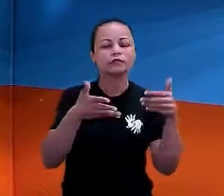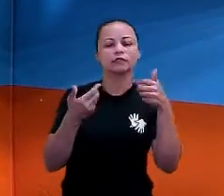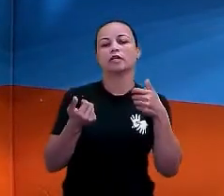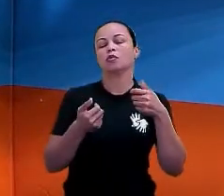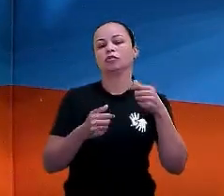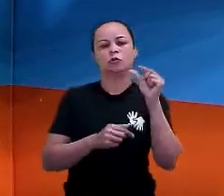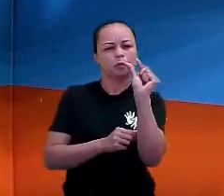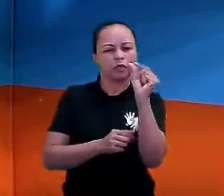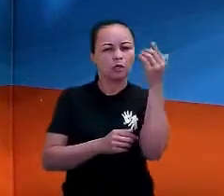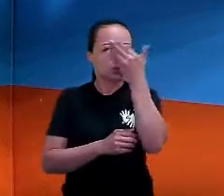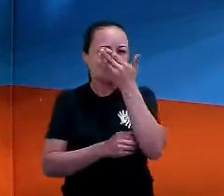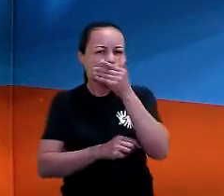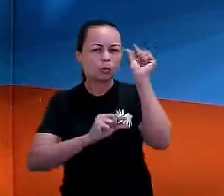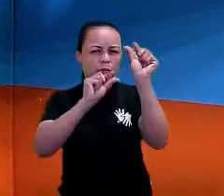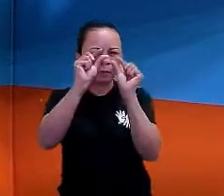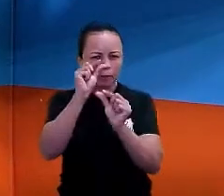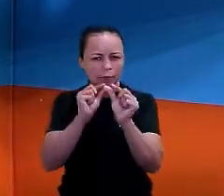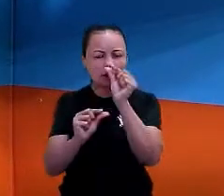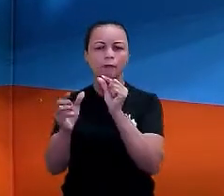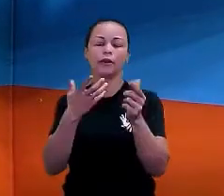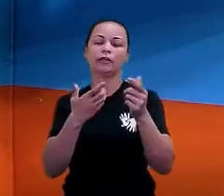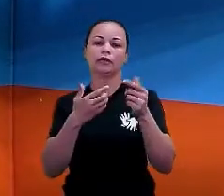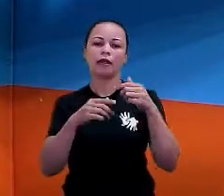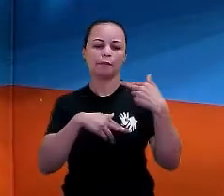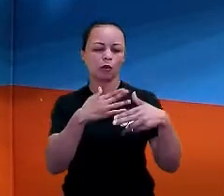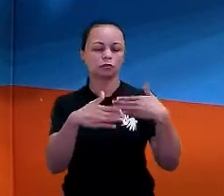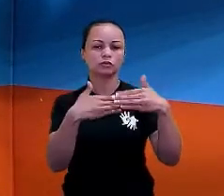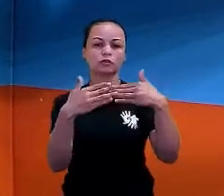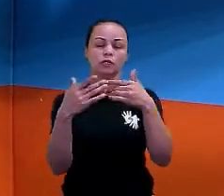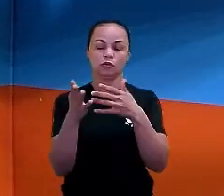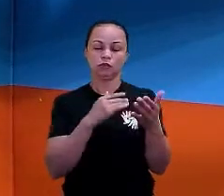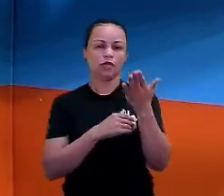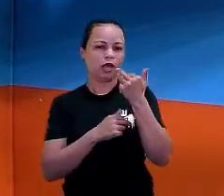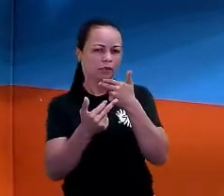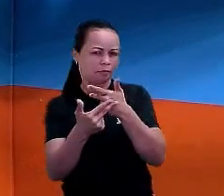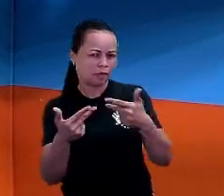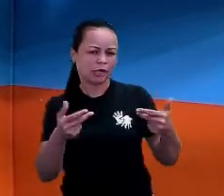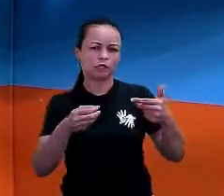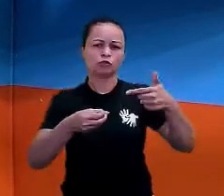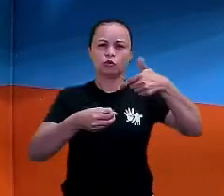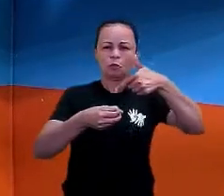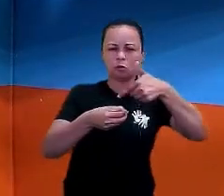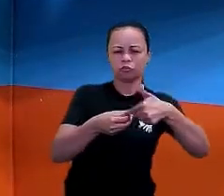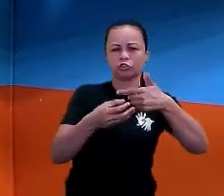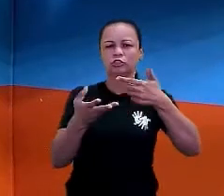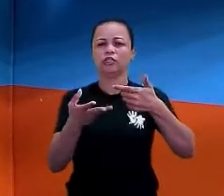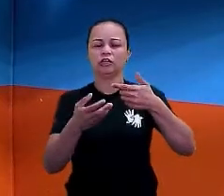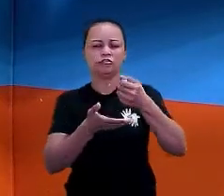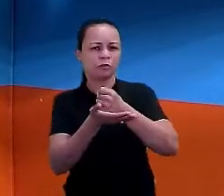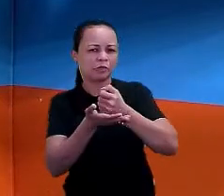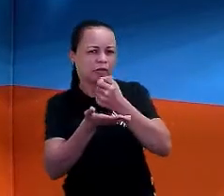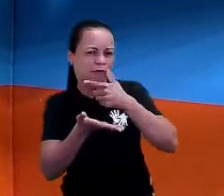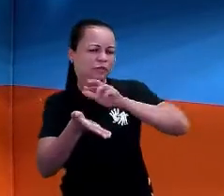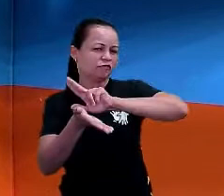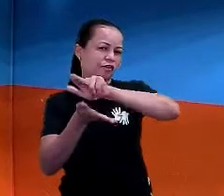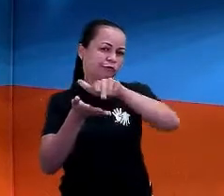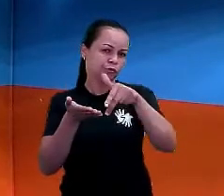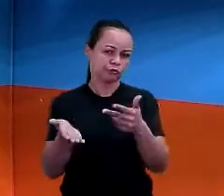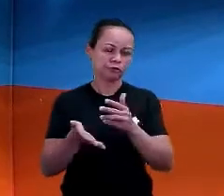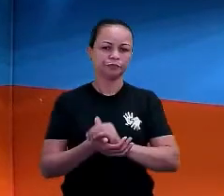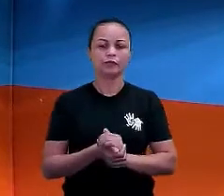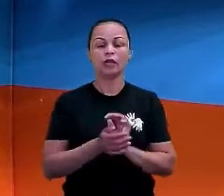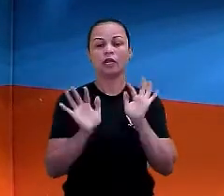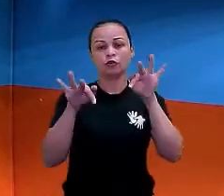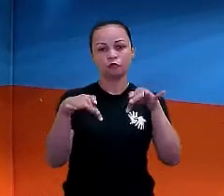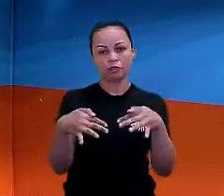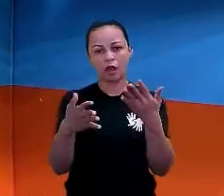micro-organismos na produção de alimentos, de combustíveis, de medicamentos, entre outros. Portanto, ao